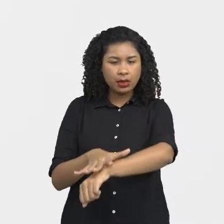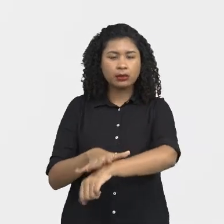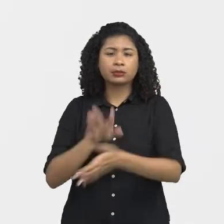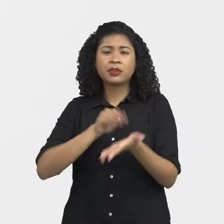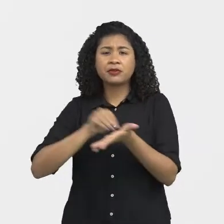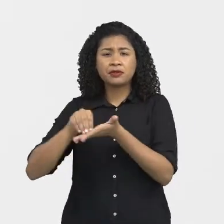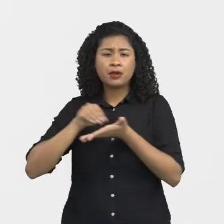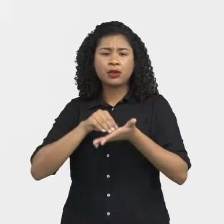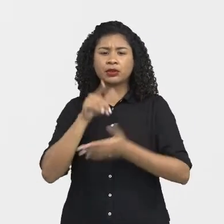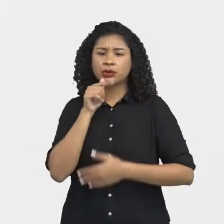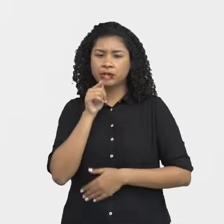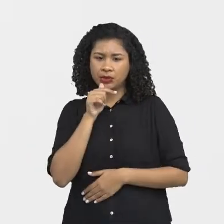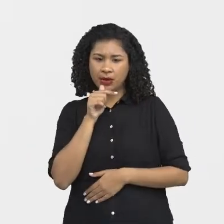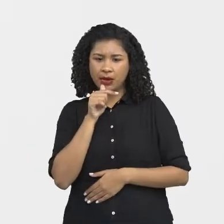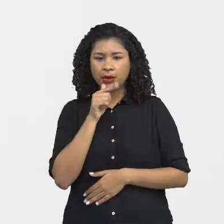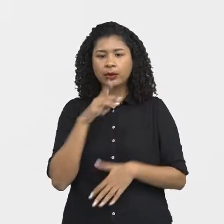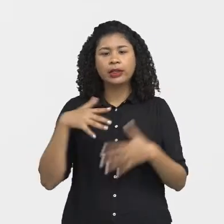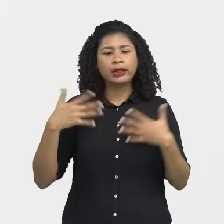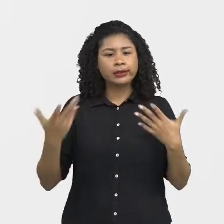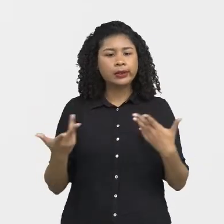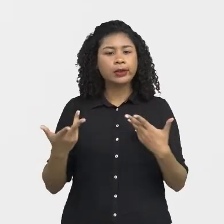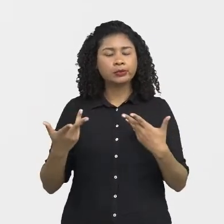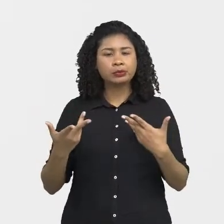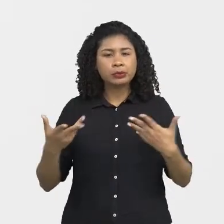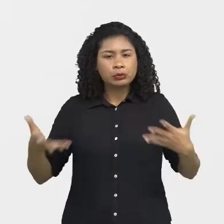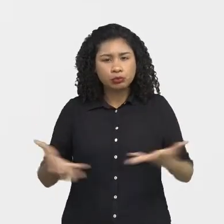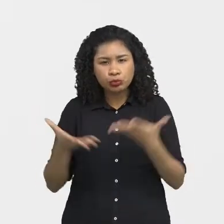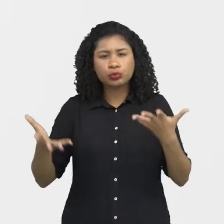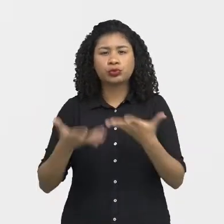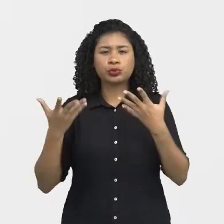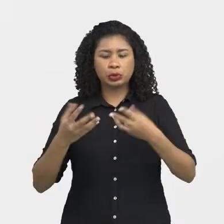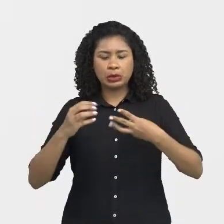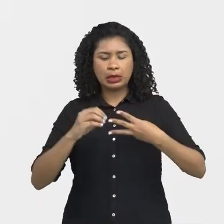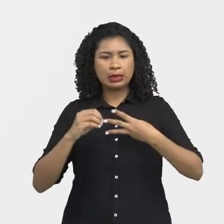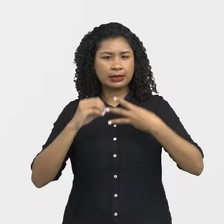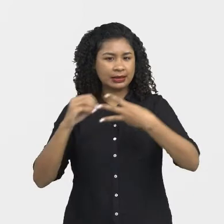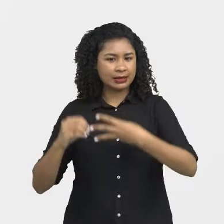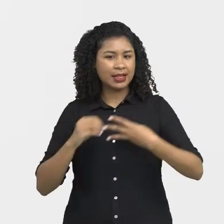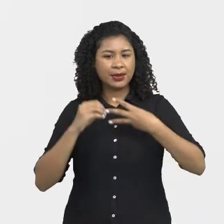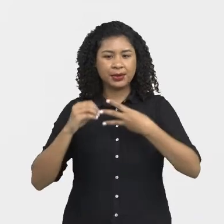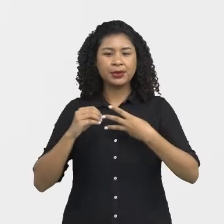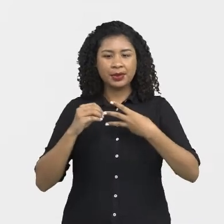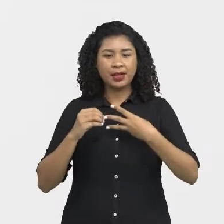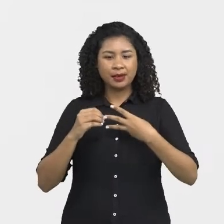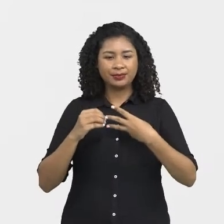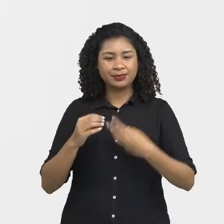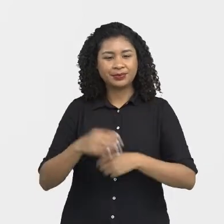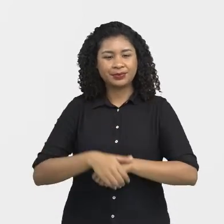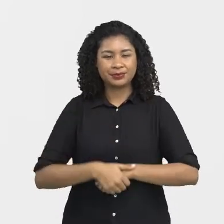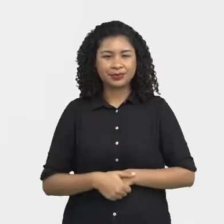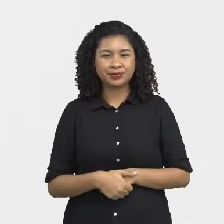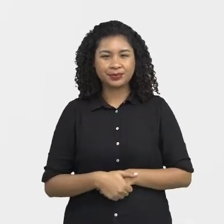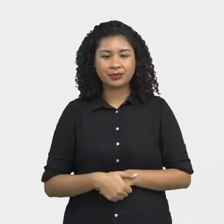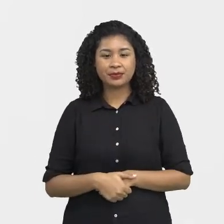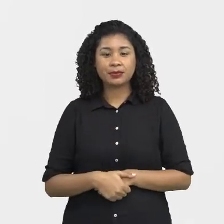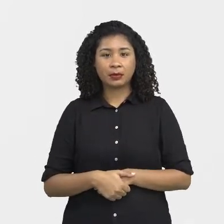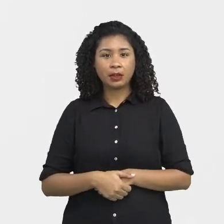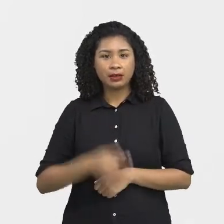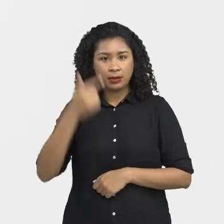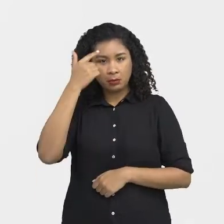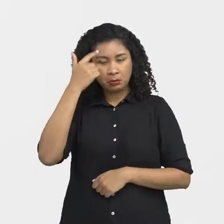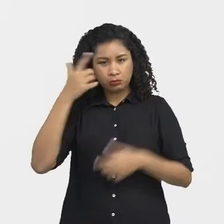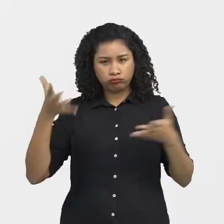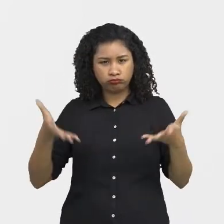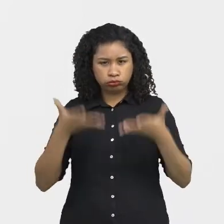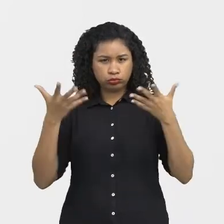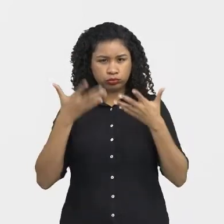certas células do hipotálamo que, por sua vez, levam a hipófise a liberar. E aí a gente tem,